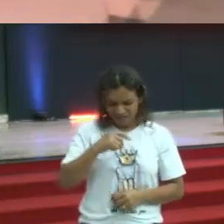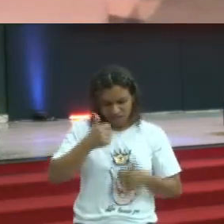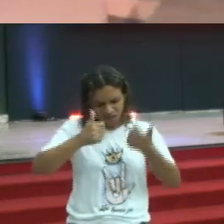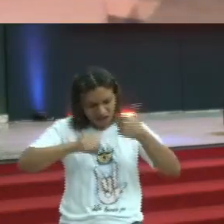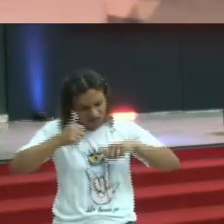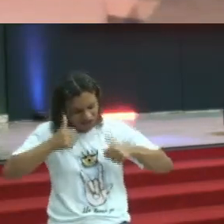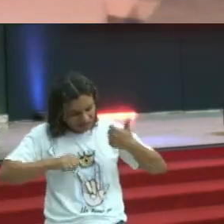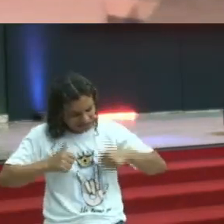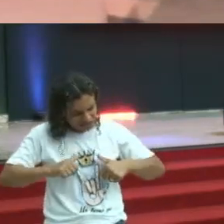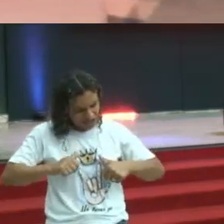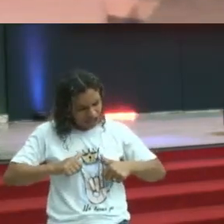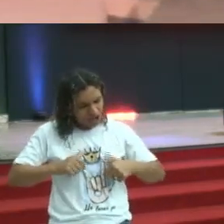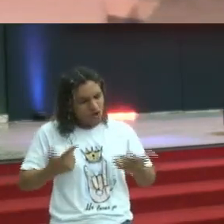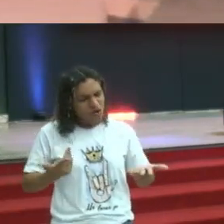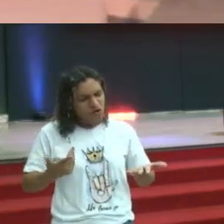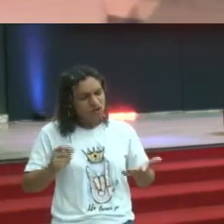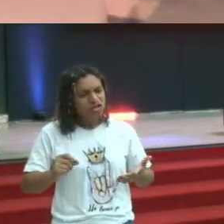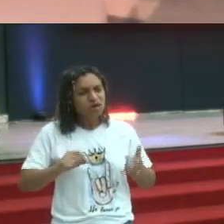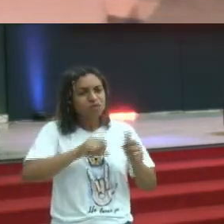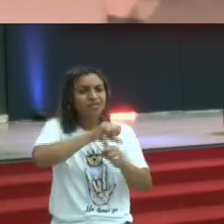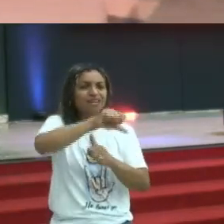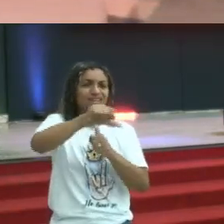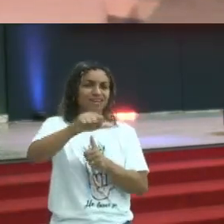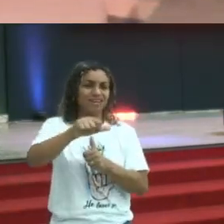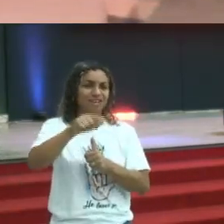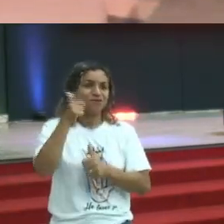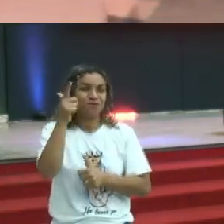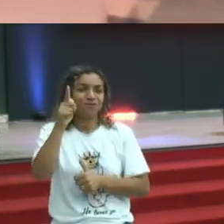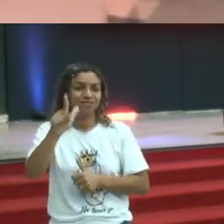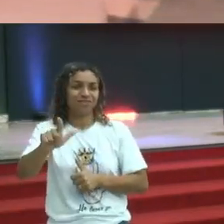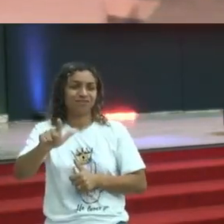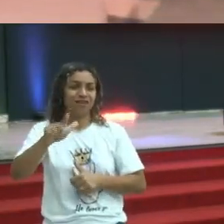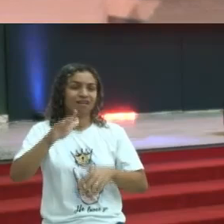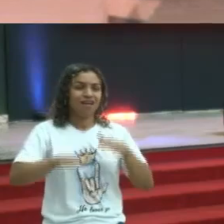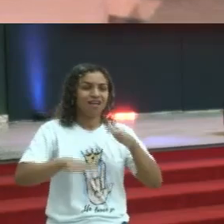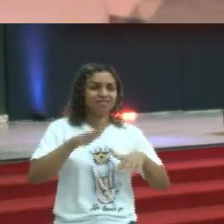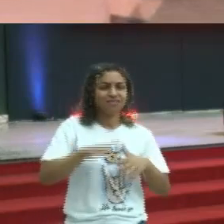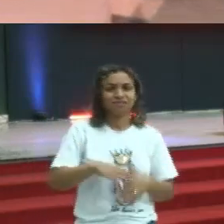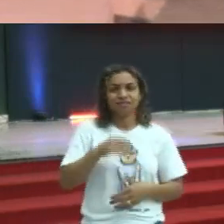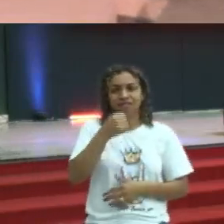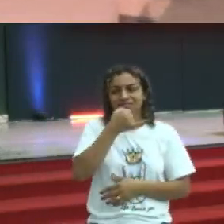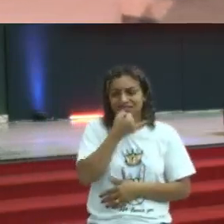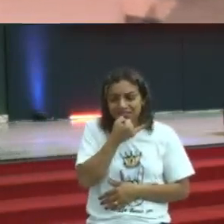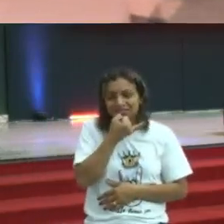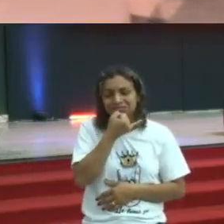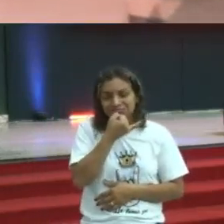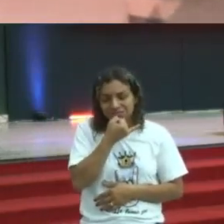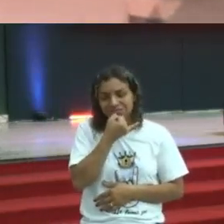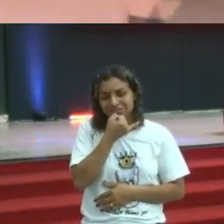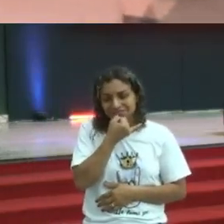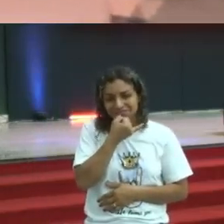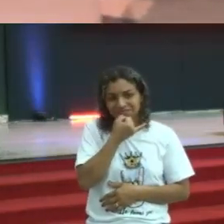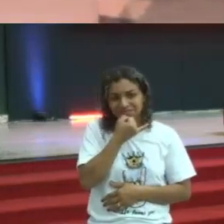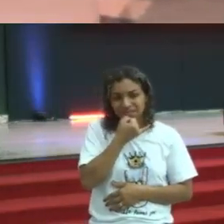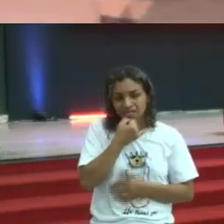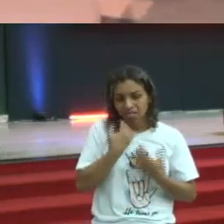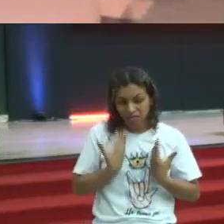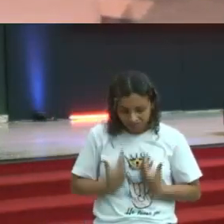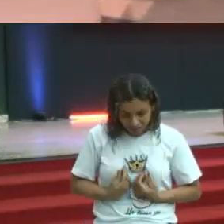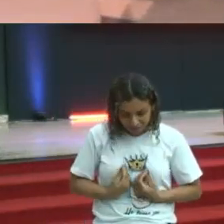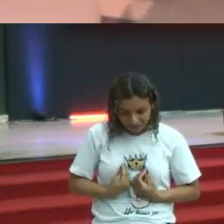não consegue mudar? Talvez você esteja frustrado, frustrada,